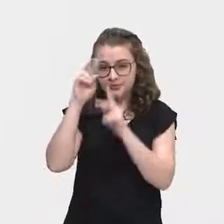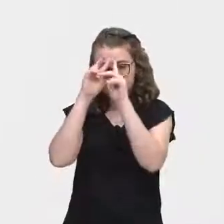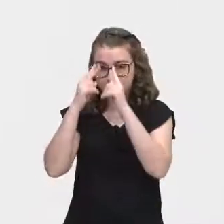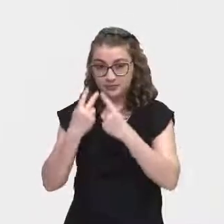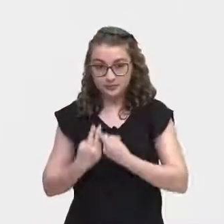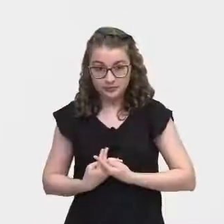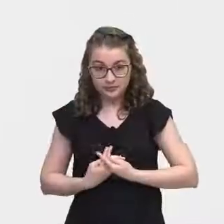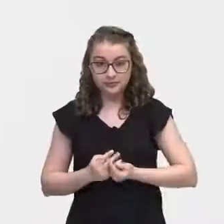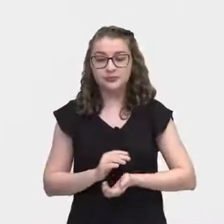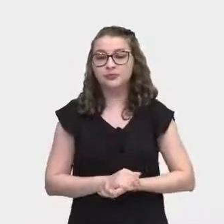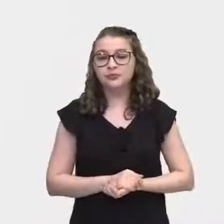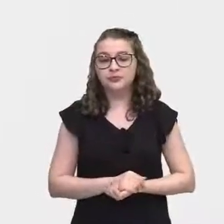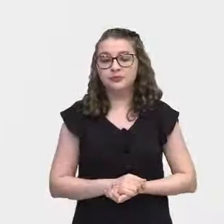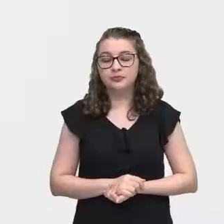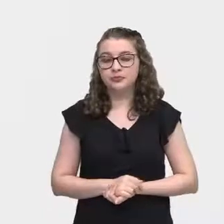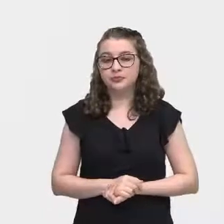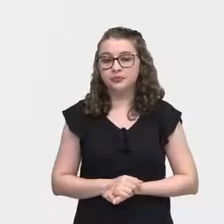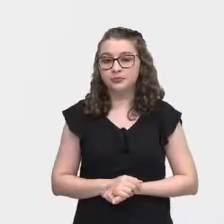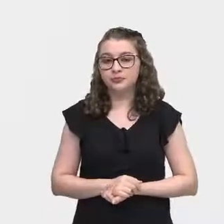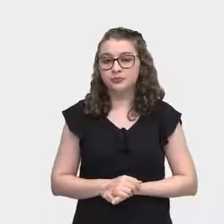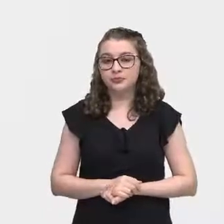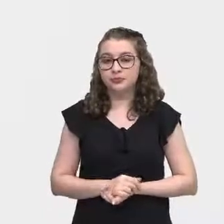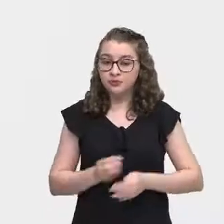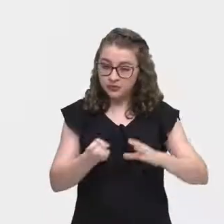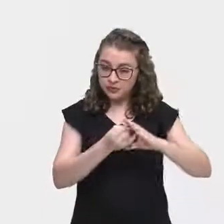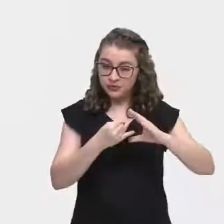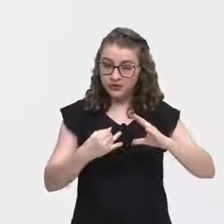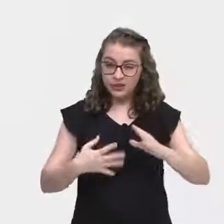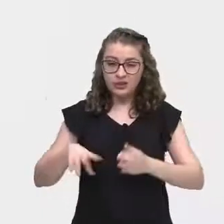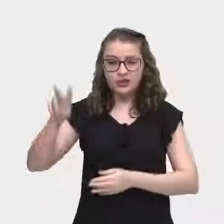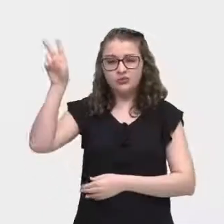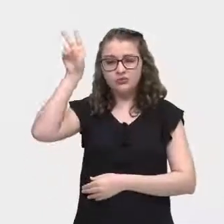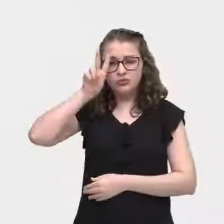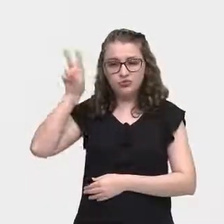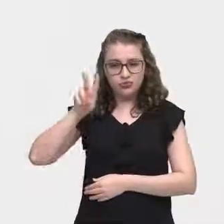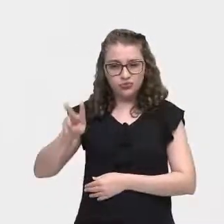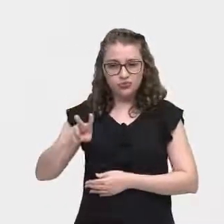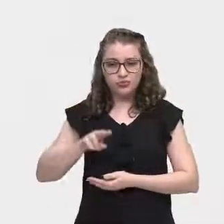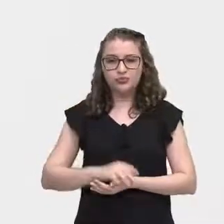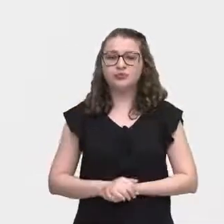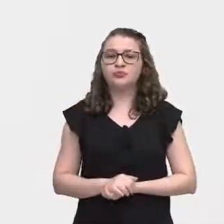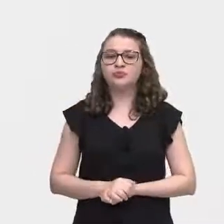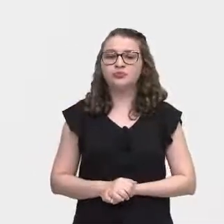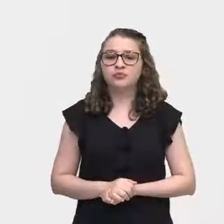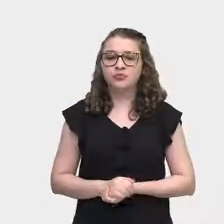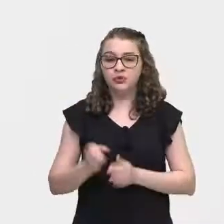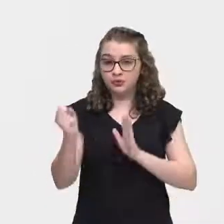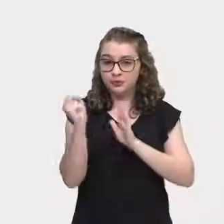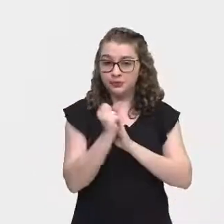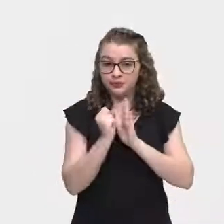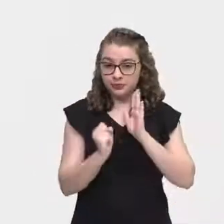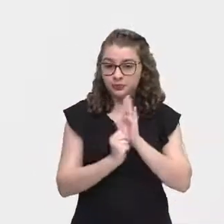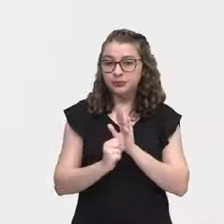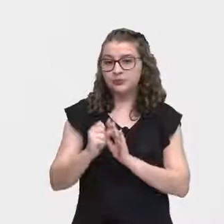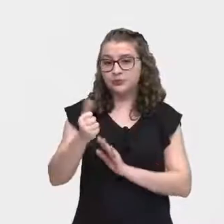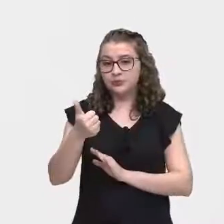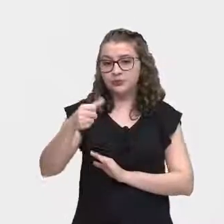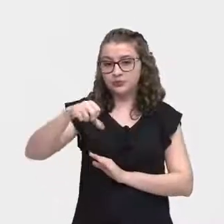pensando justamente nesse aspecto aí histórico, né? Olha só, no século